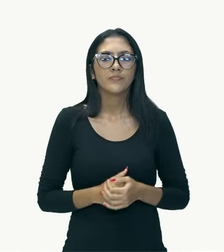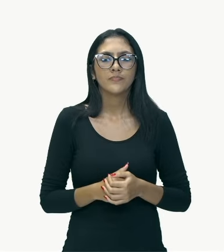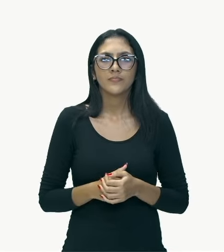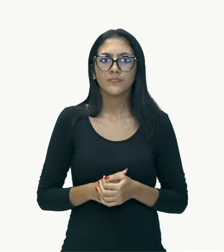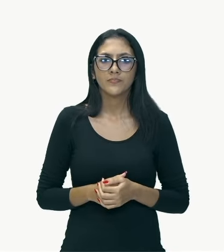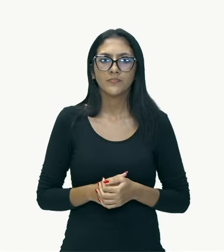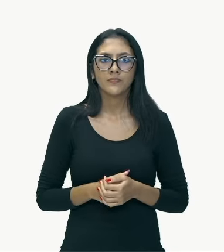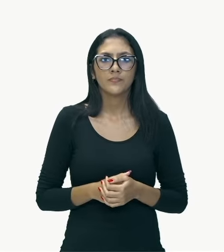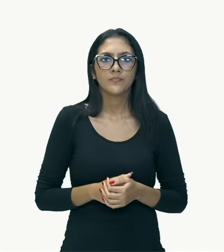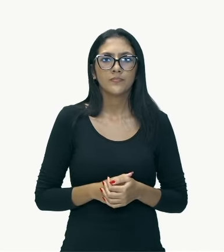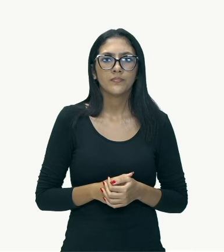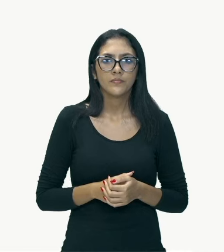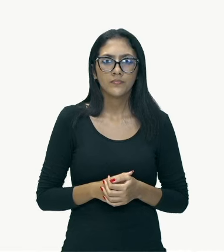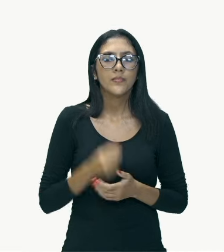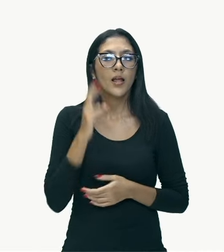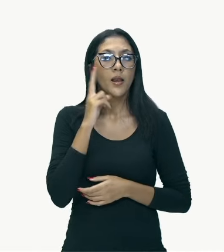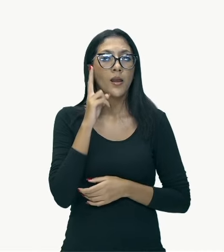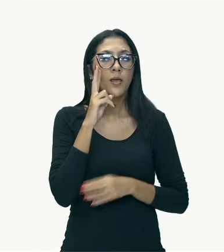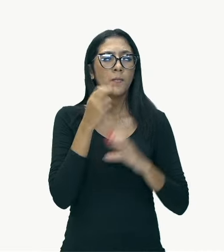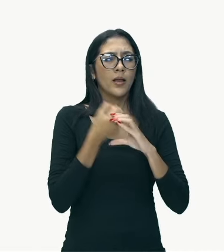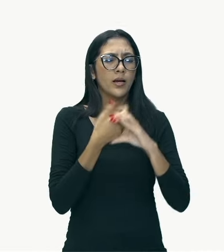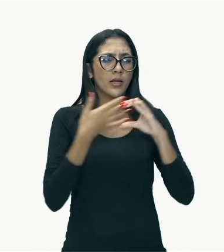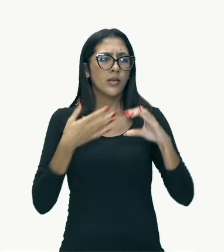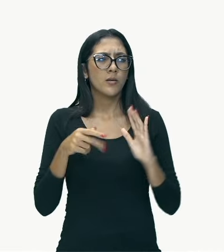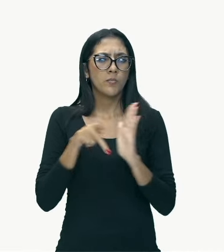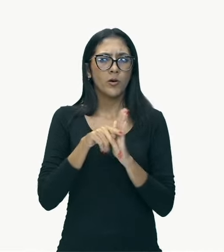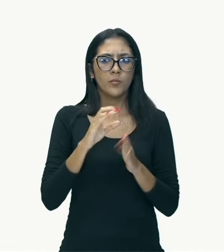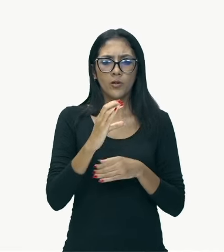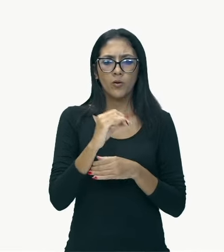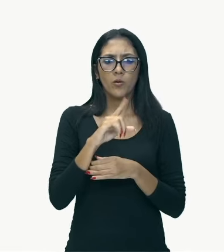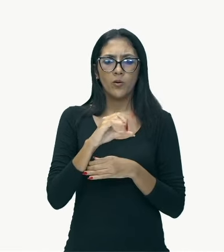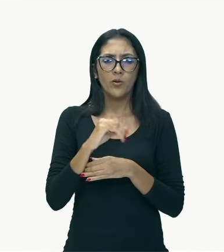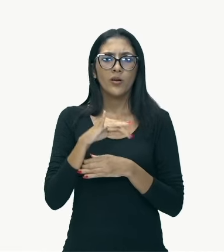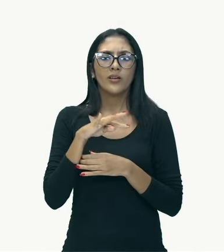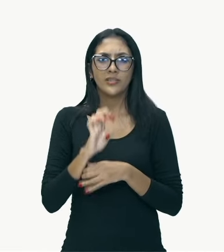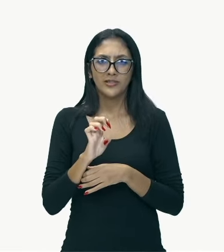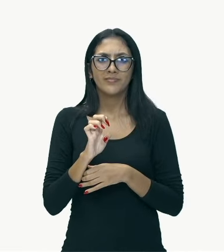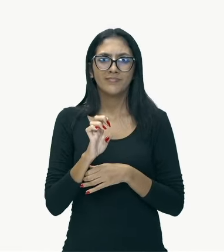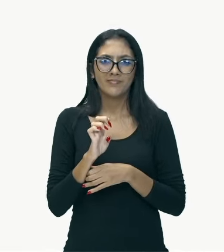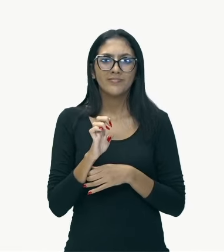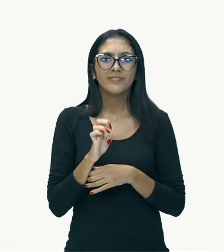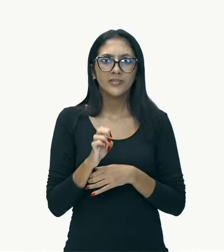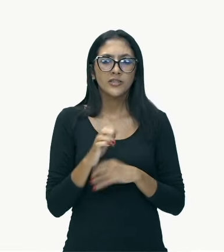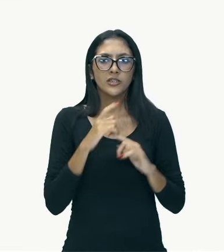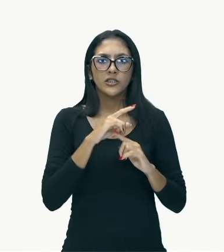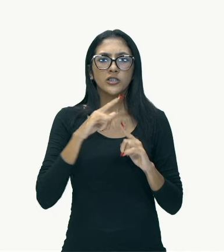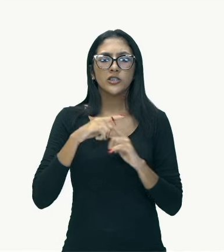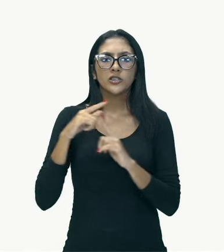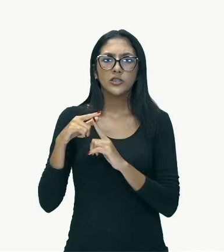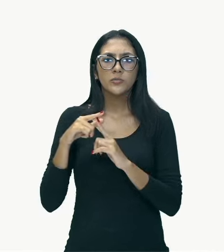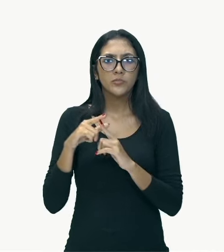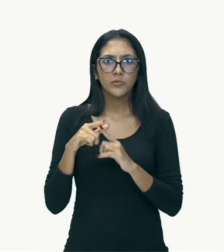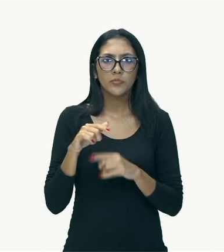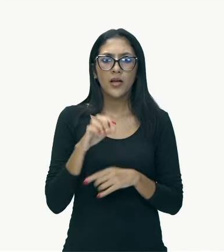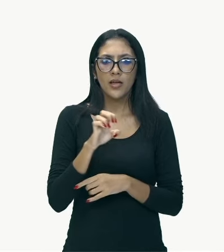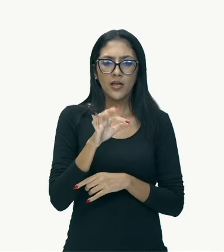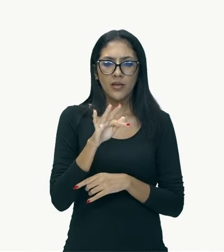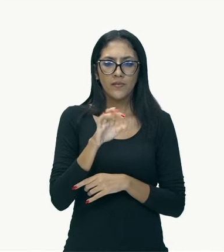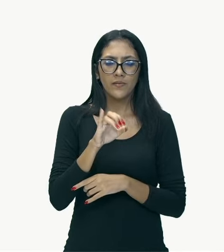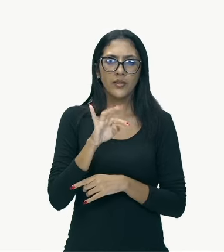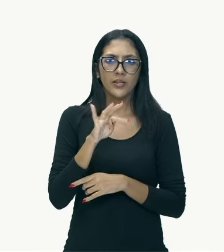temos a propriedade do colóide, né, que é o efeito Tyndall. Esse efeito ele é usado para determinar